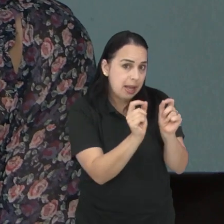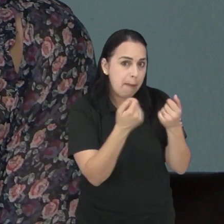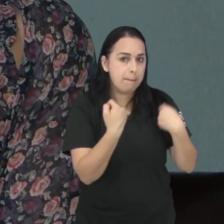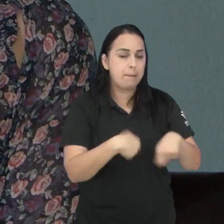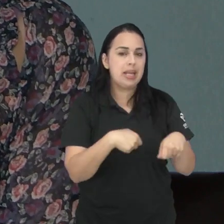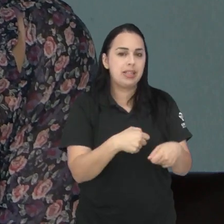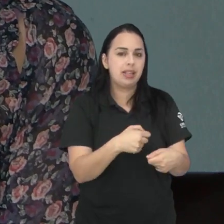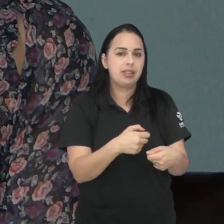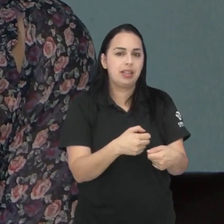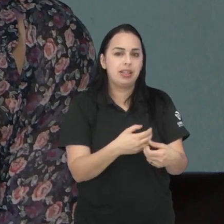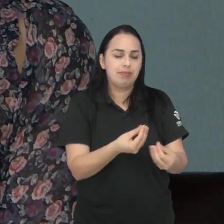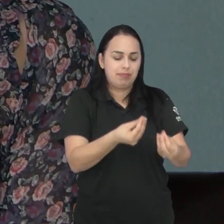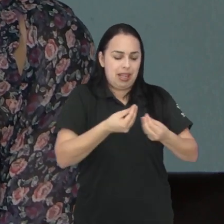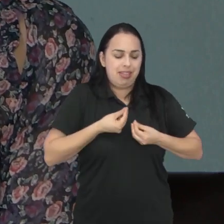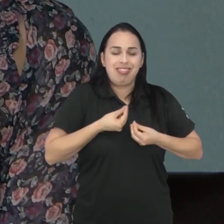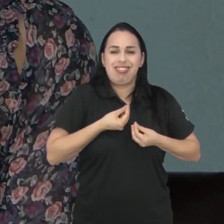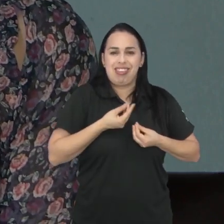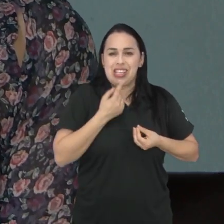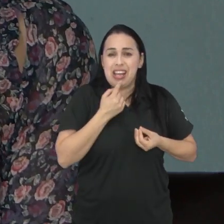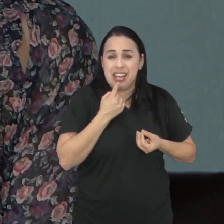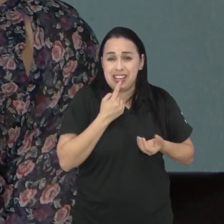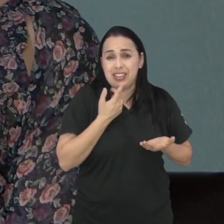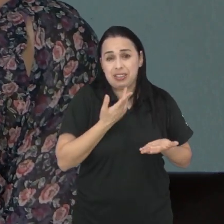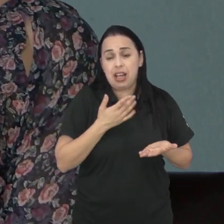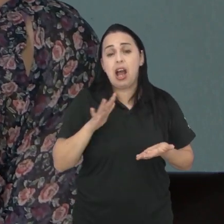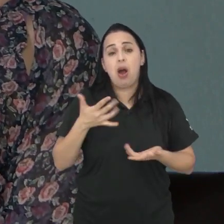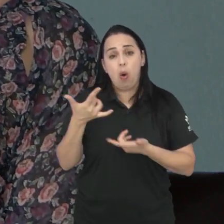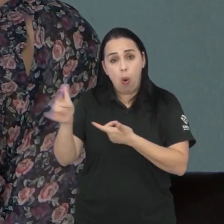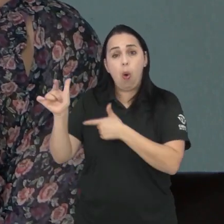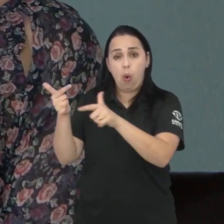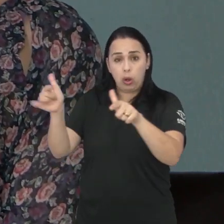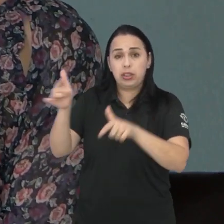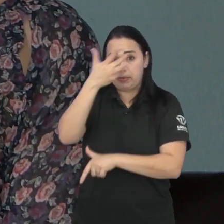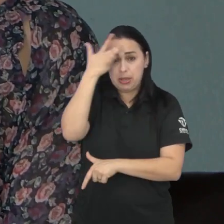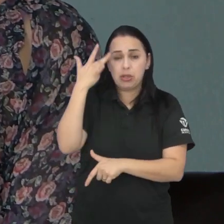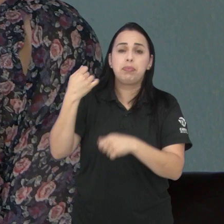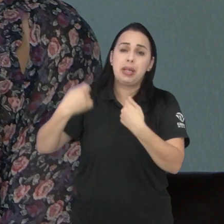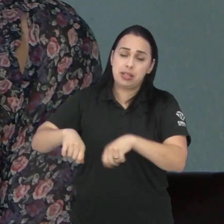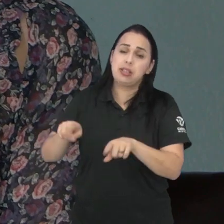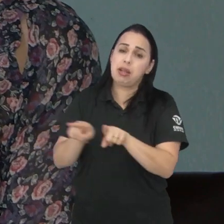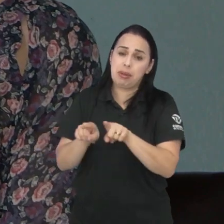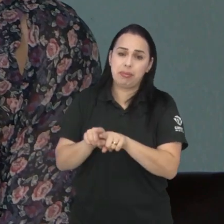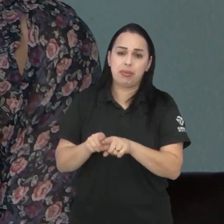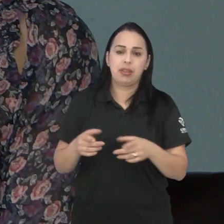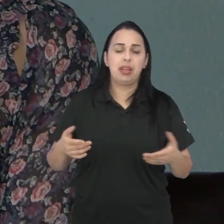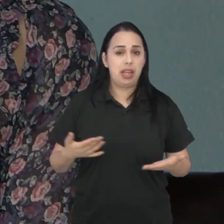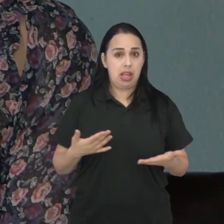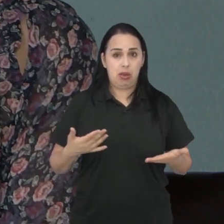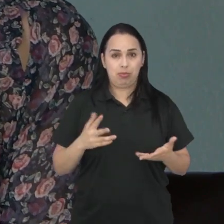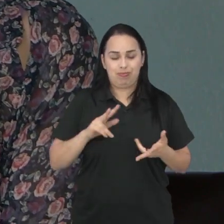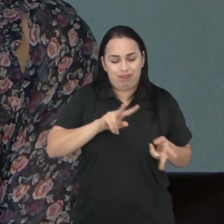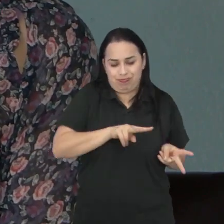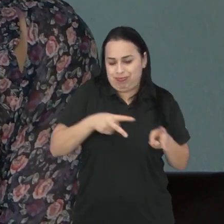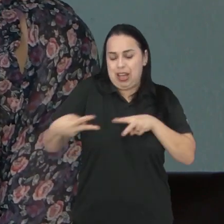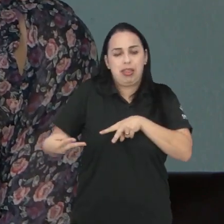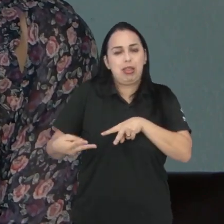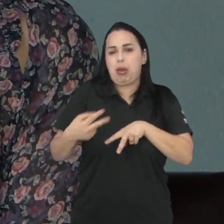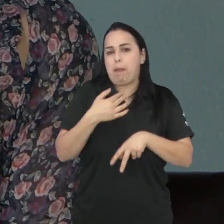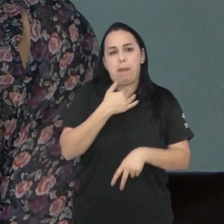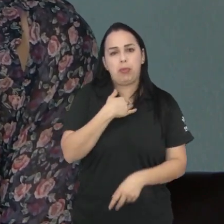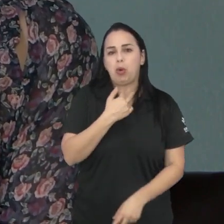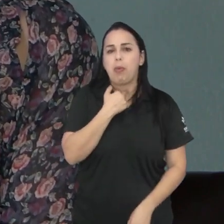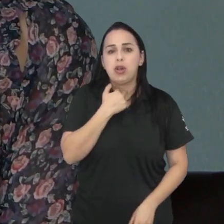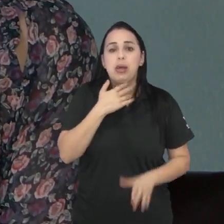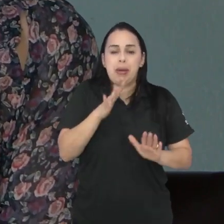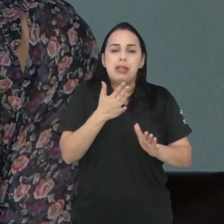precisam de sangue de doação de sangue muitas outras pessoas precisam também né hoje em dia eu não posso mais doar sangue mas eu posso pedir